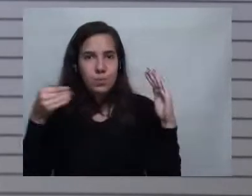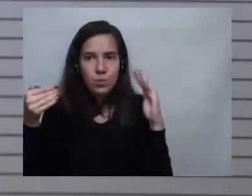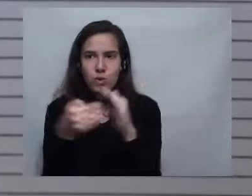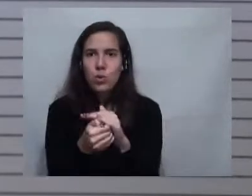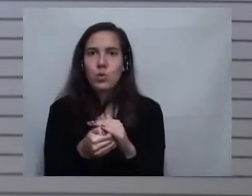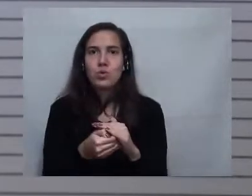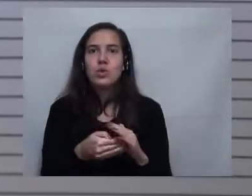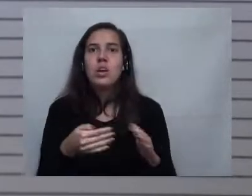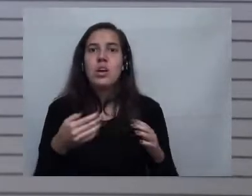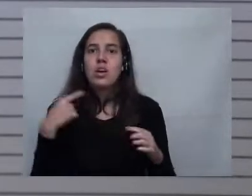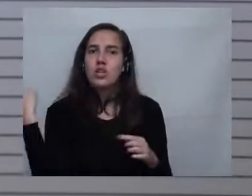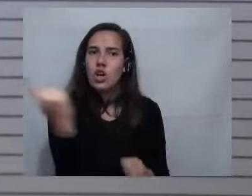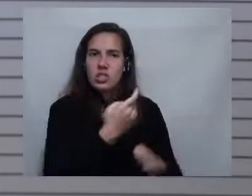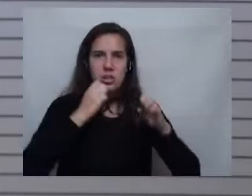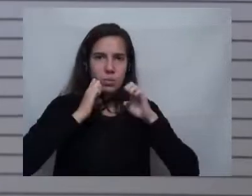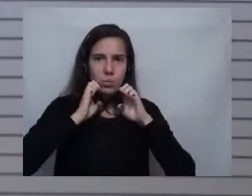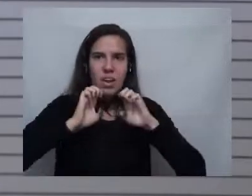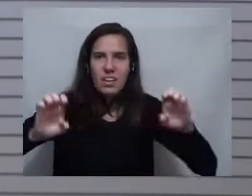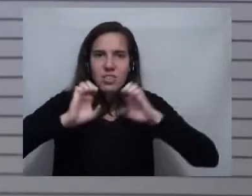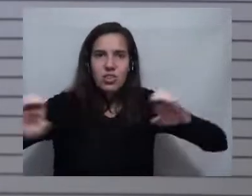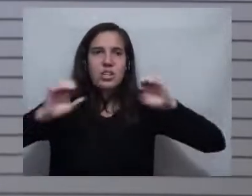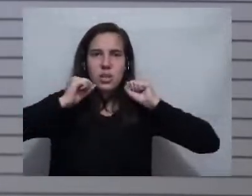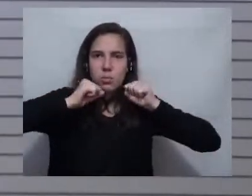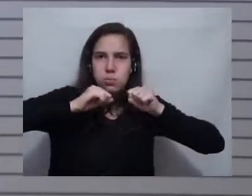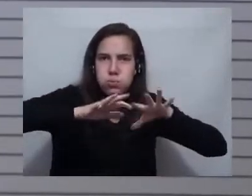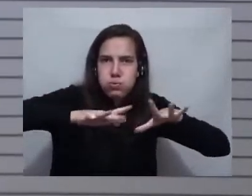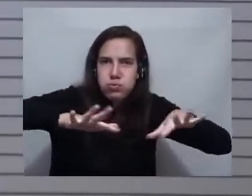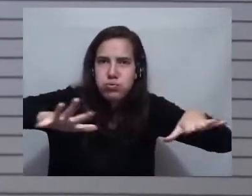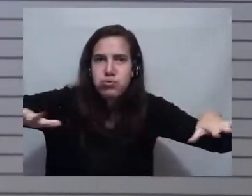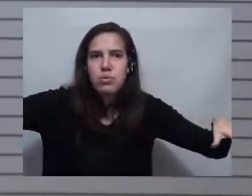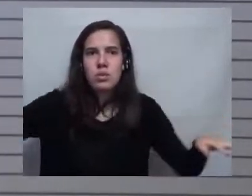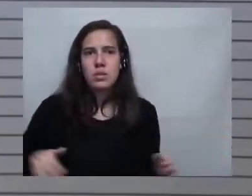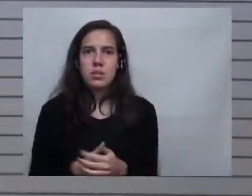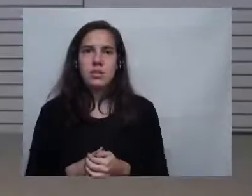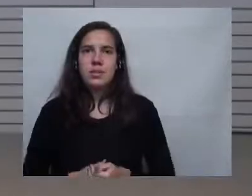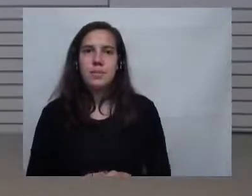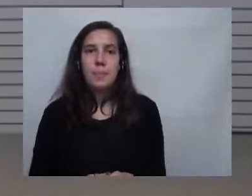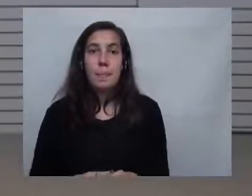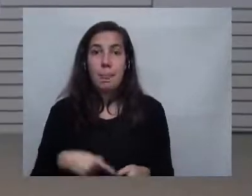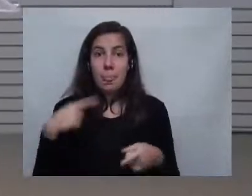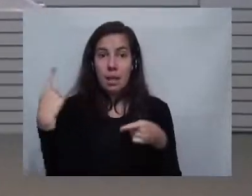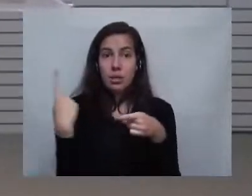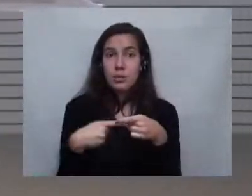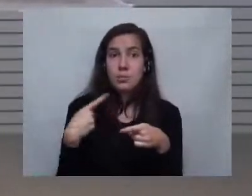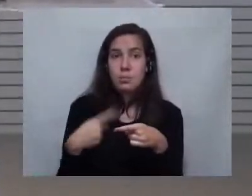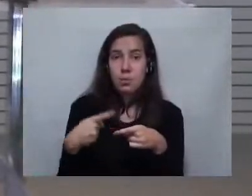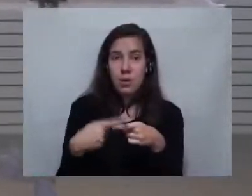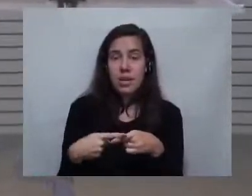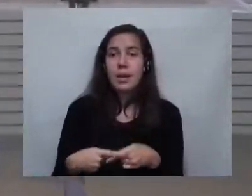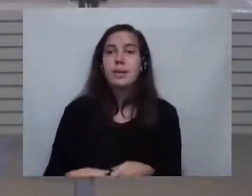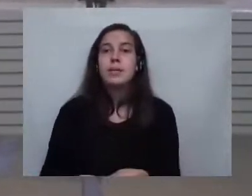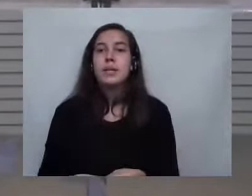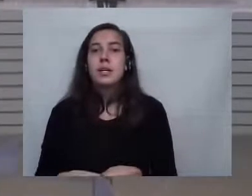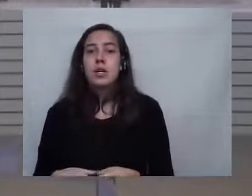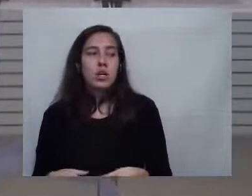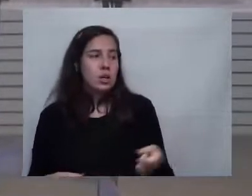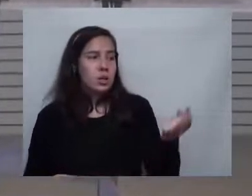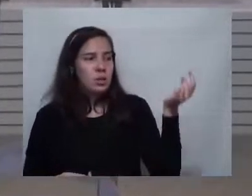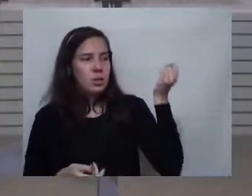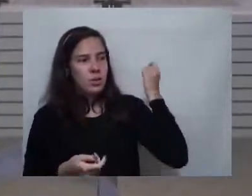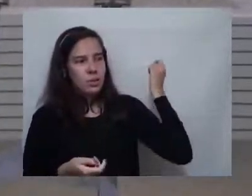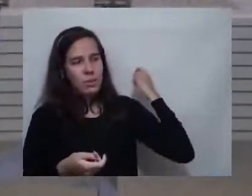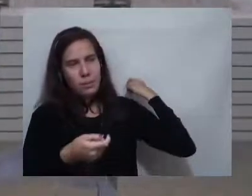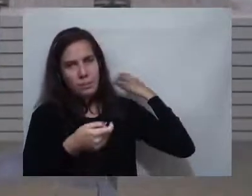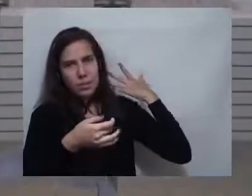a espalhar o evangelho e é por isso o que ao longo da história Ministérios